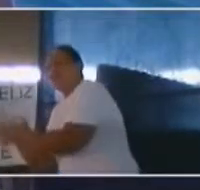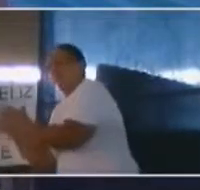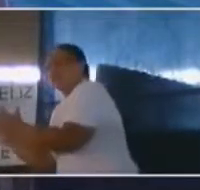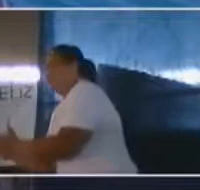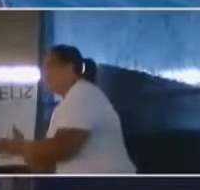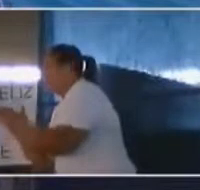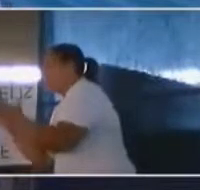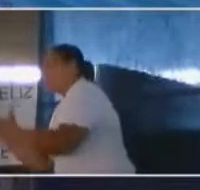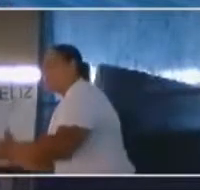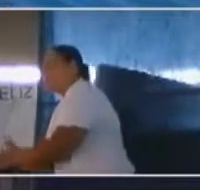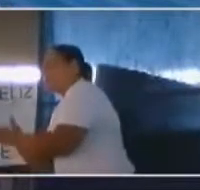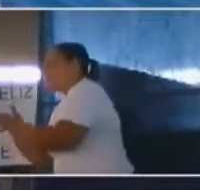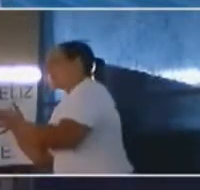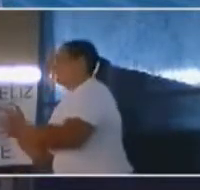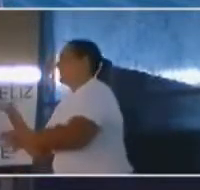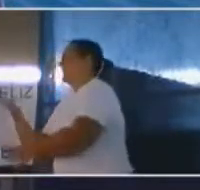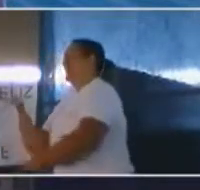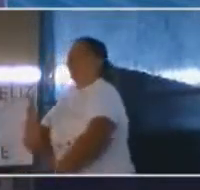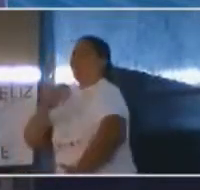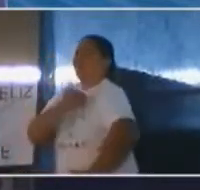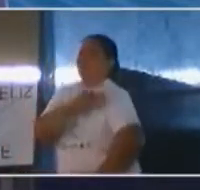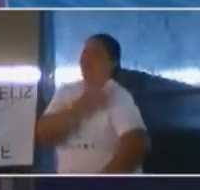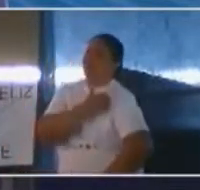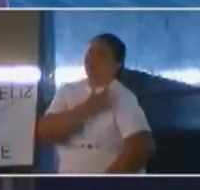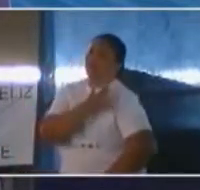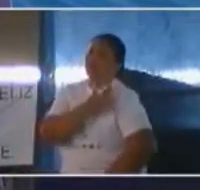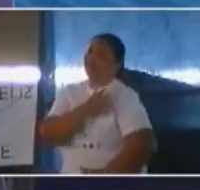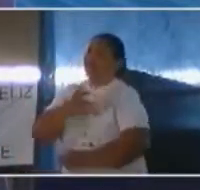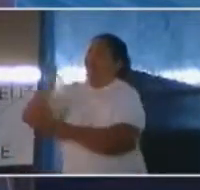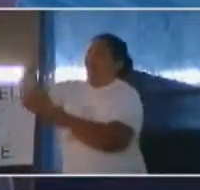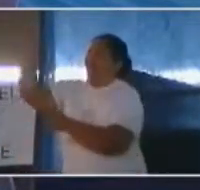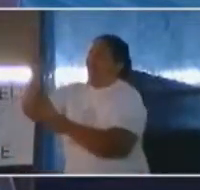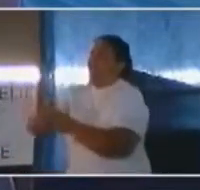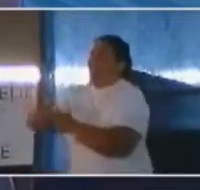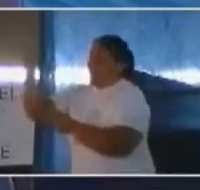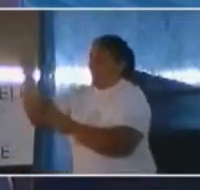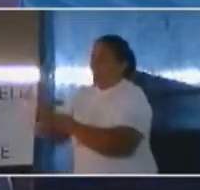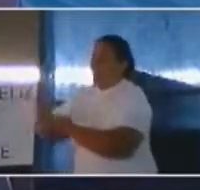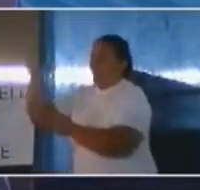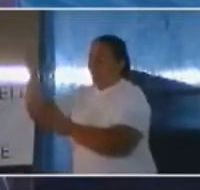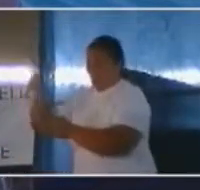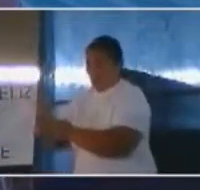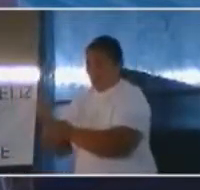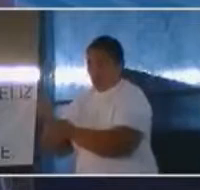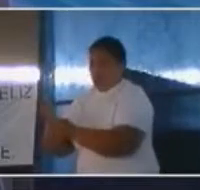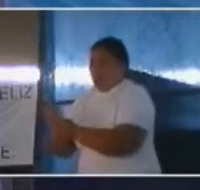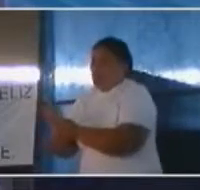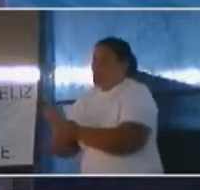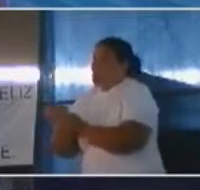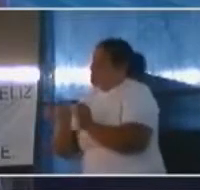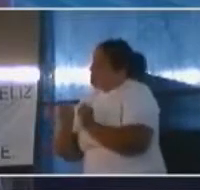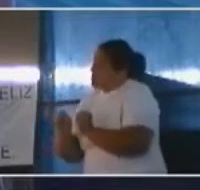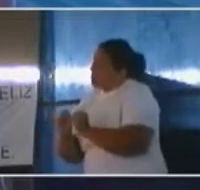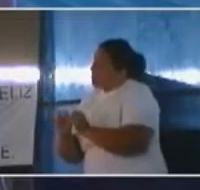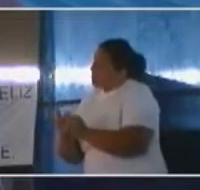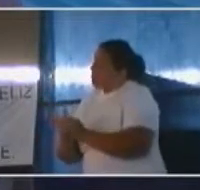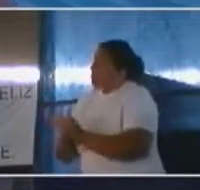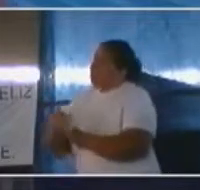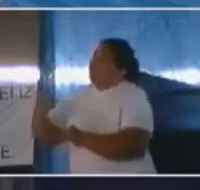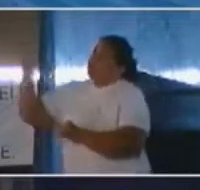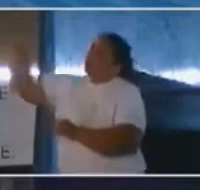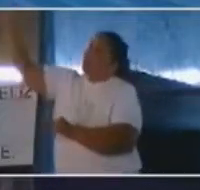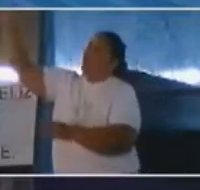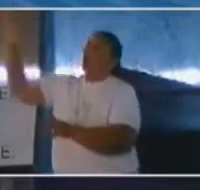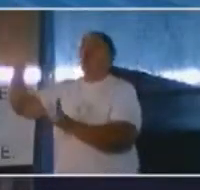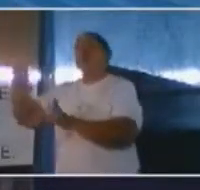A linha permite que vocês voem alto, mas ela permite também que vocês voltem. Voar bem alto. Voem bem alto,